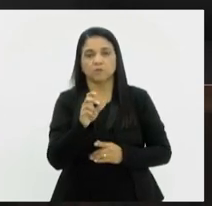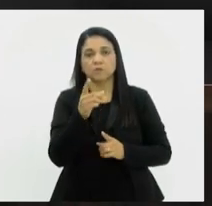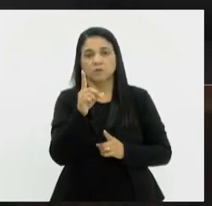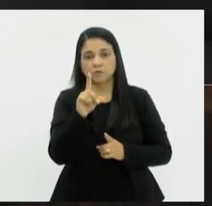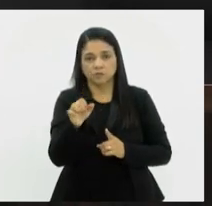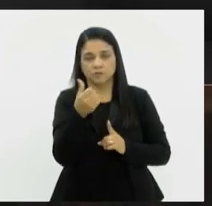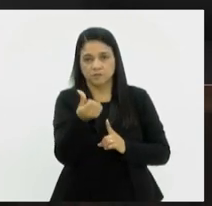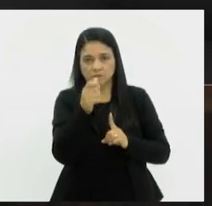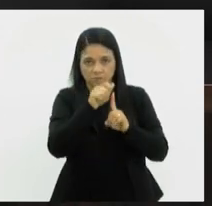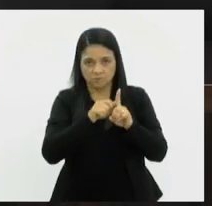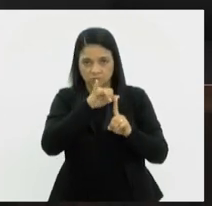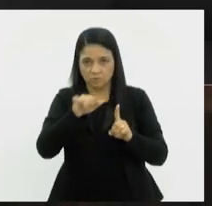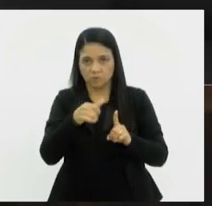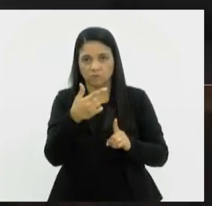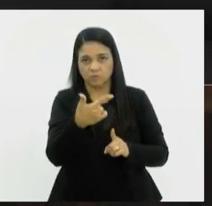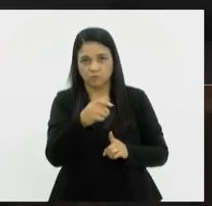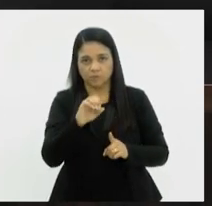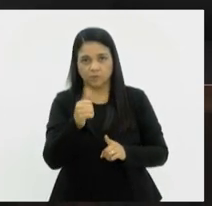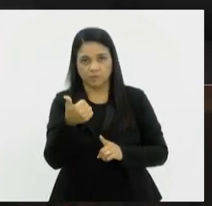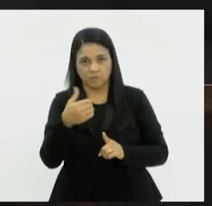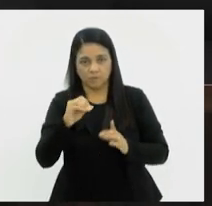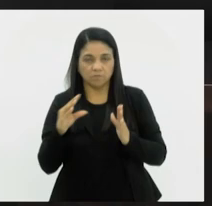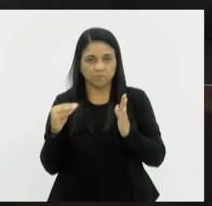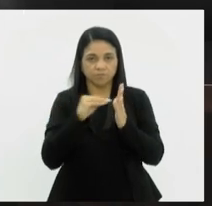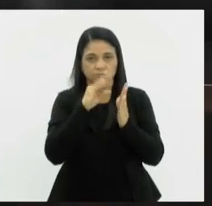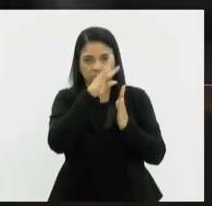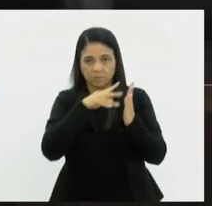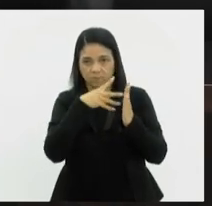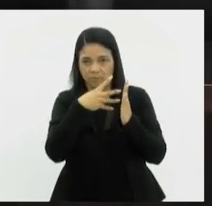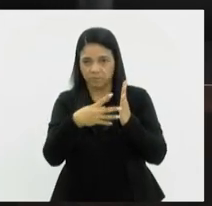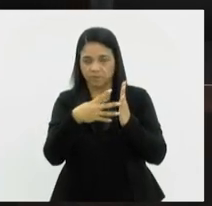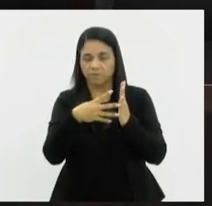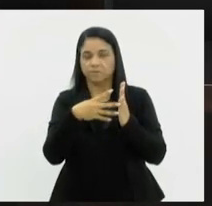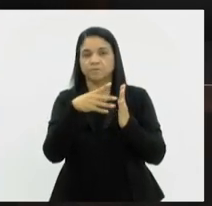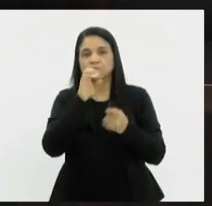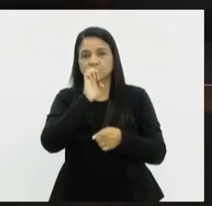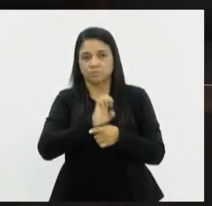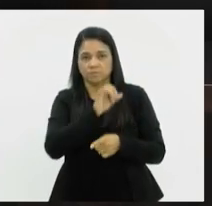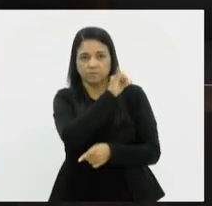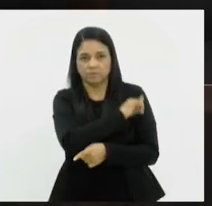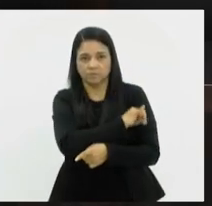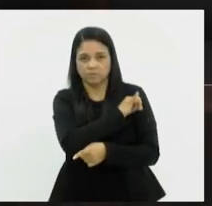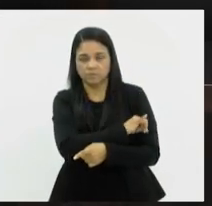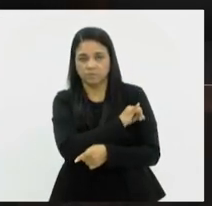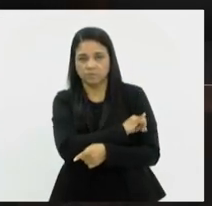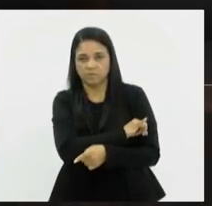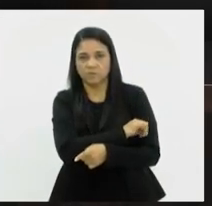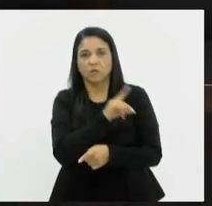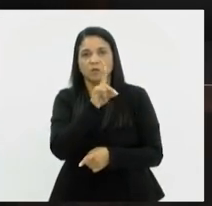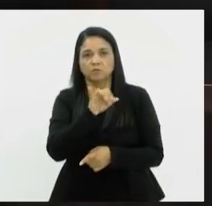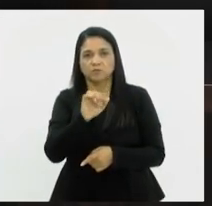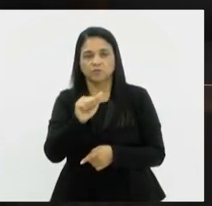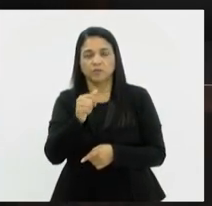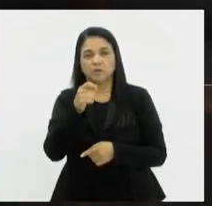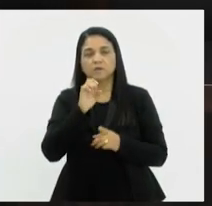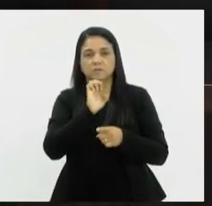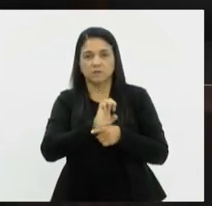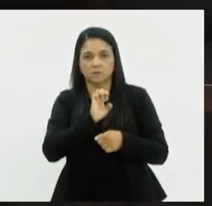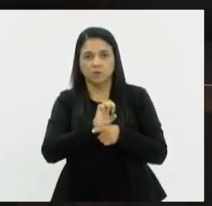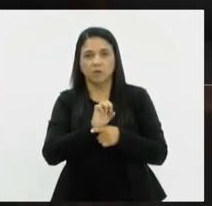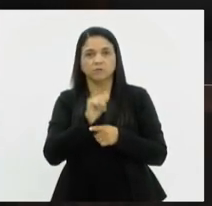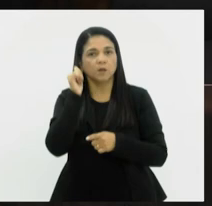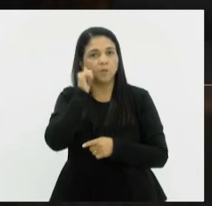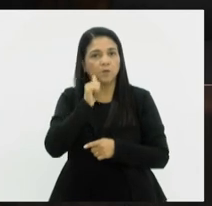5.645, de 6 de janeiro de 2010, para incluir no calendário oficial do Estado do Rio de Janeiro o Dia Estadual da